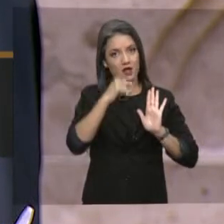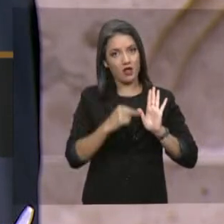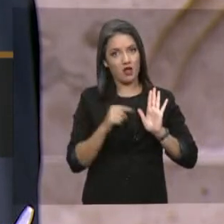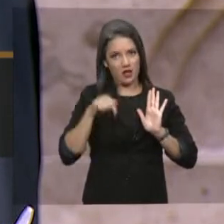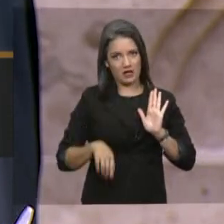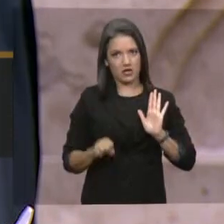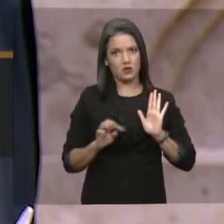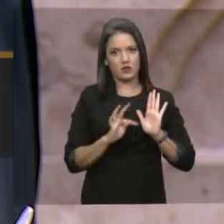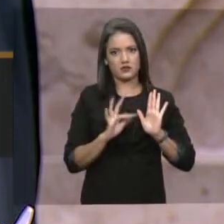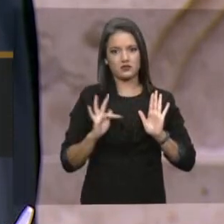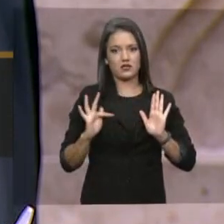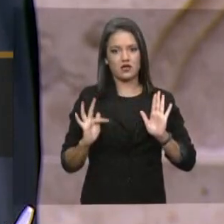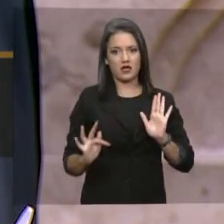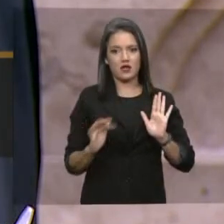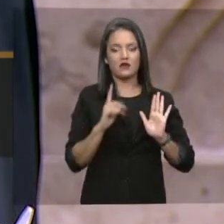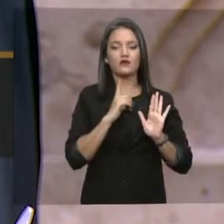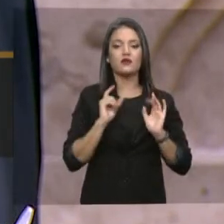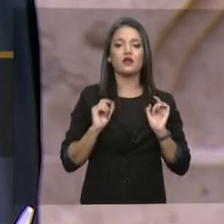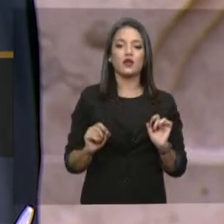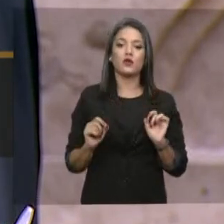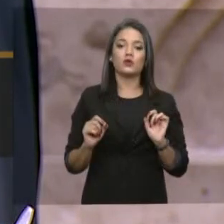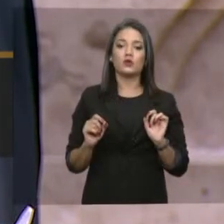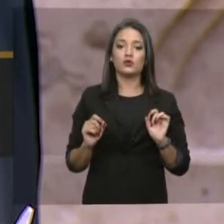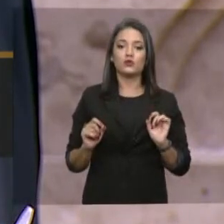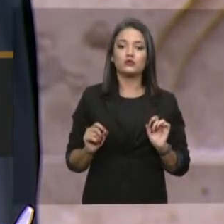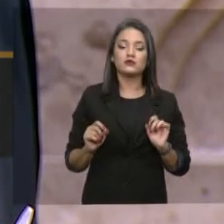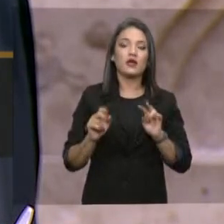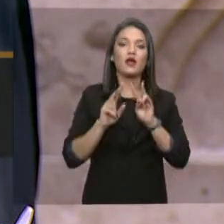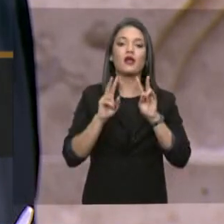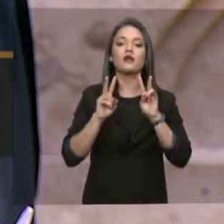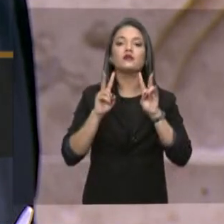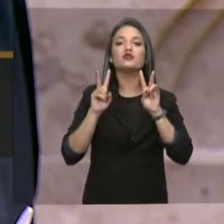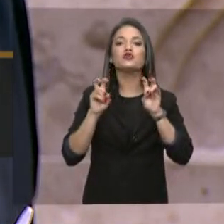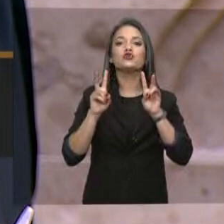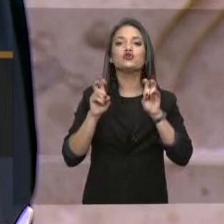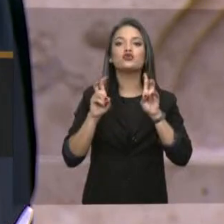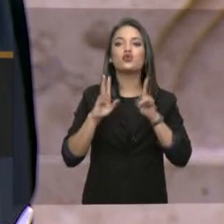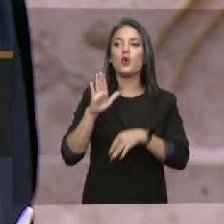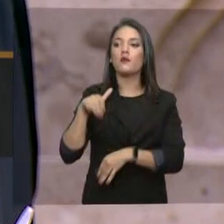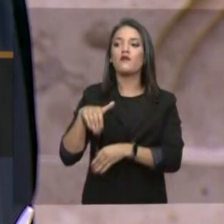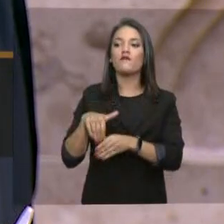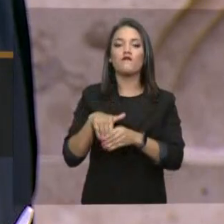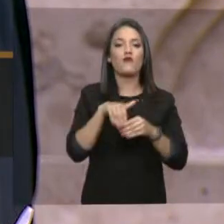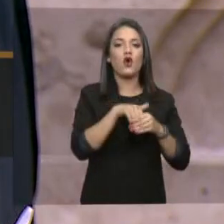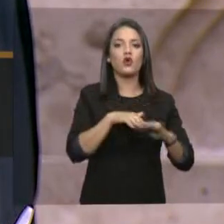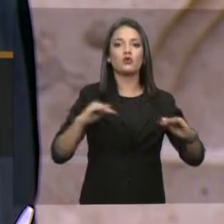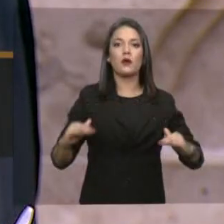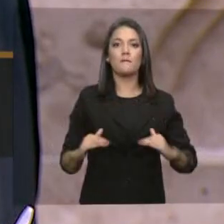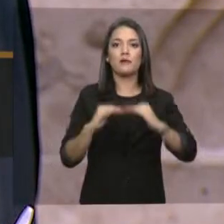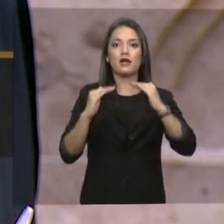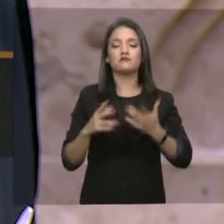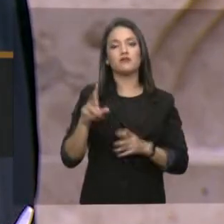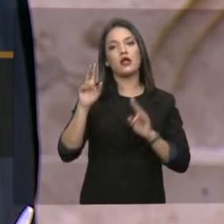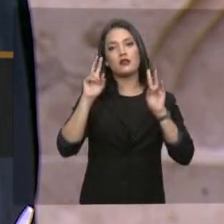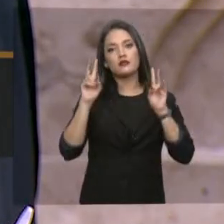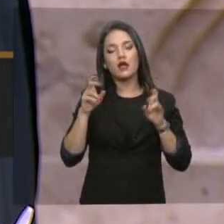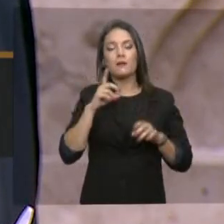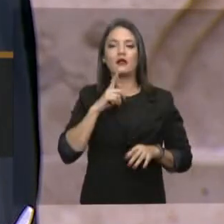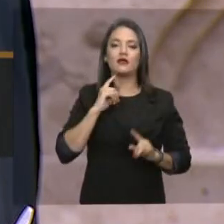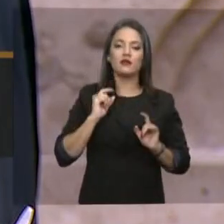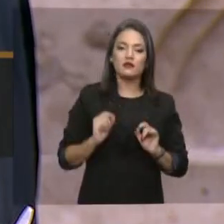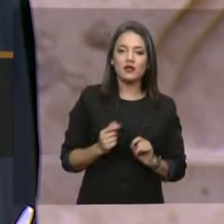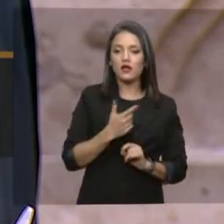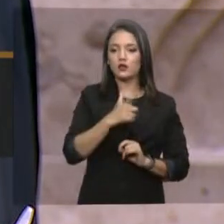dessa Suprema Corte em matéria de empate nos julgamentos colegiados, tratando de tema que tem relevo em outros